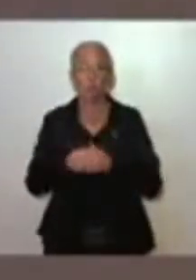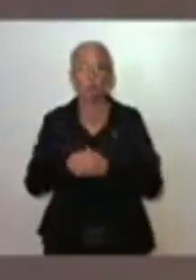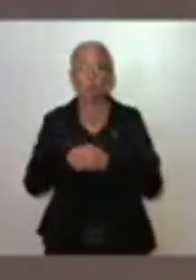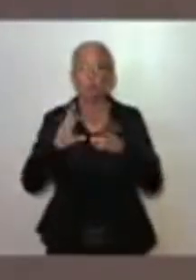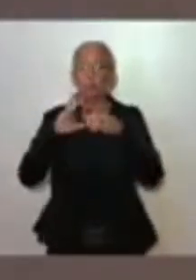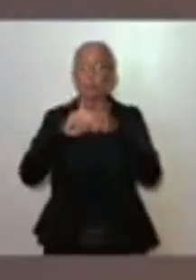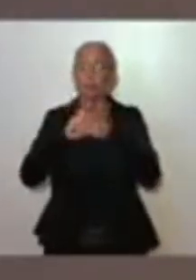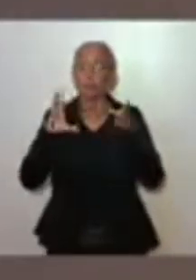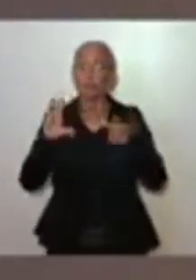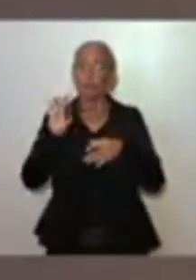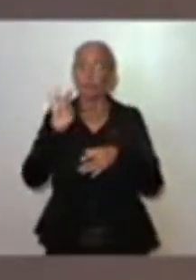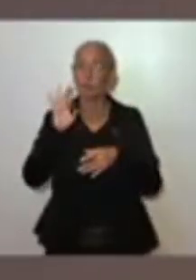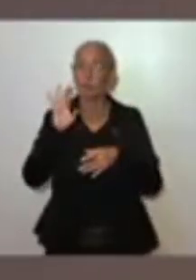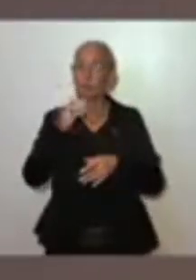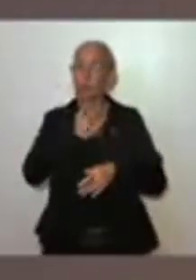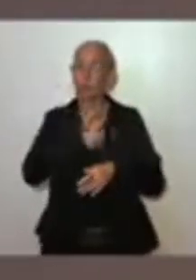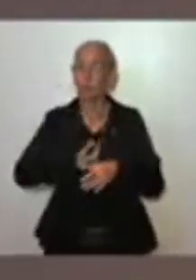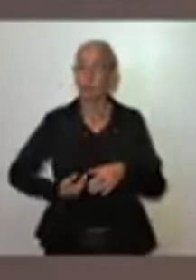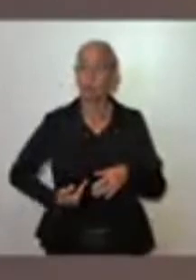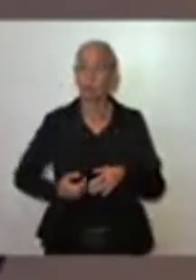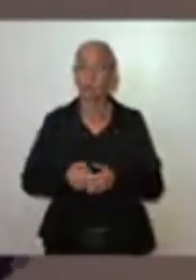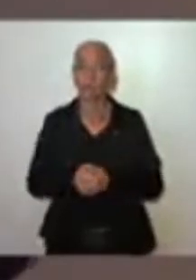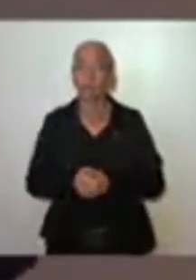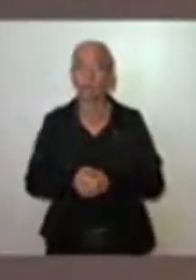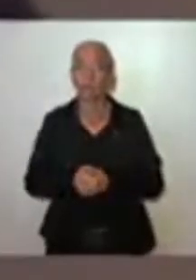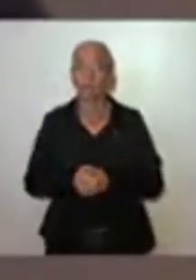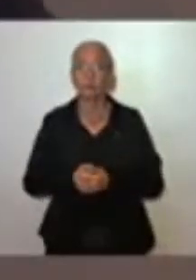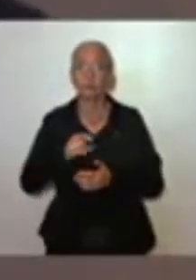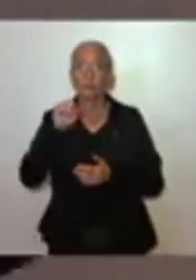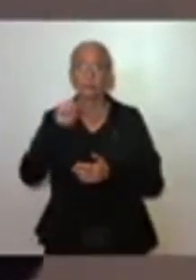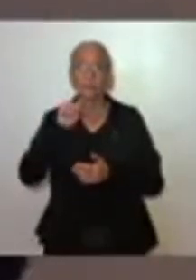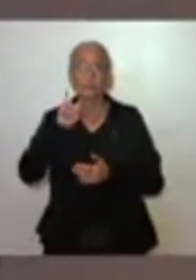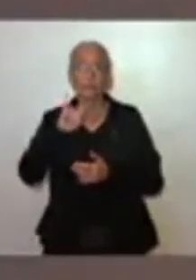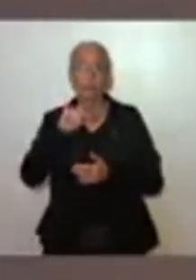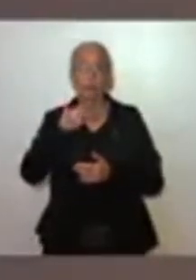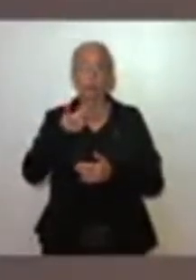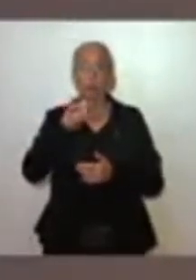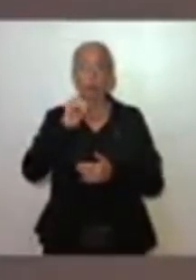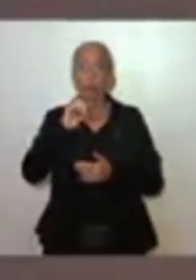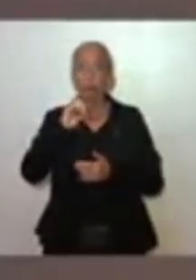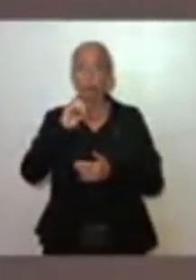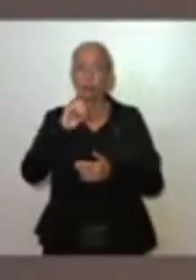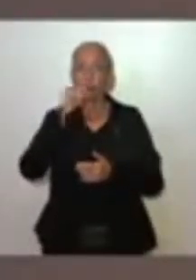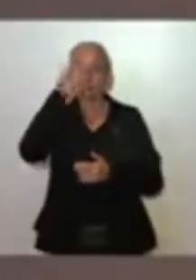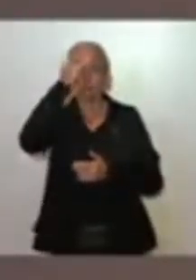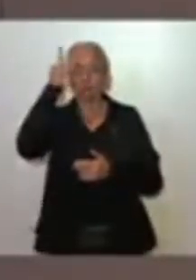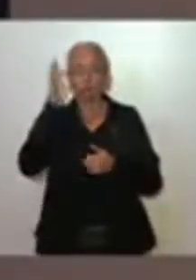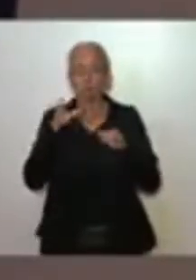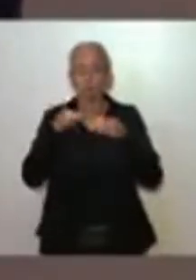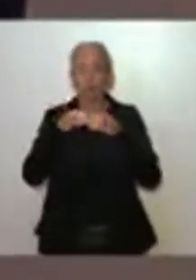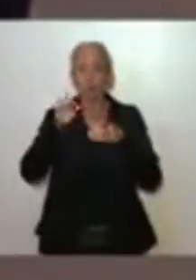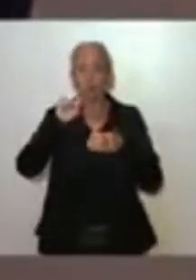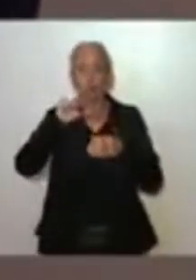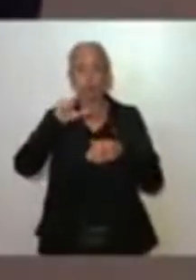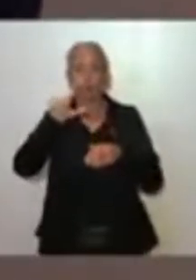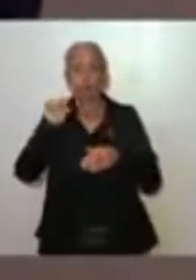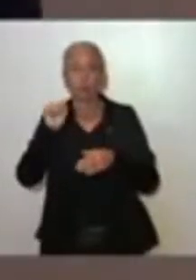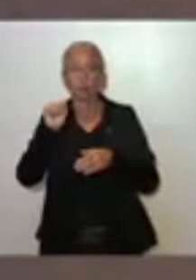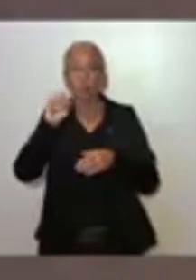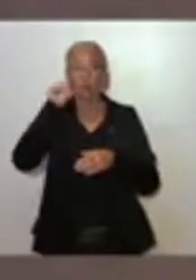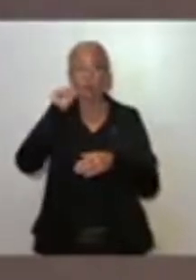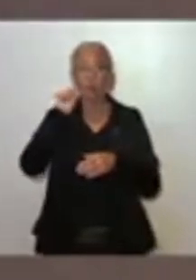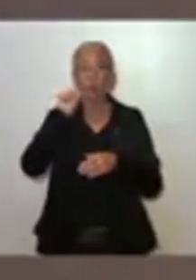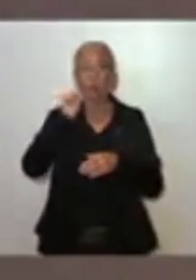democracia não é só o governo da maioria se houver dez pessoas numa sala oito cristãos